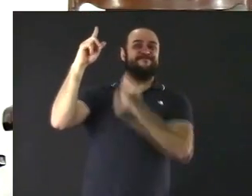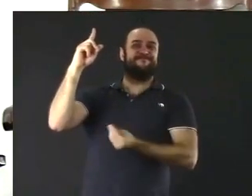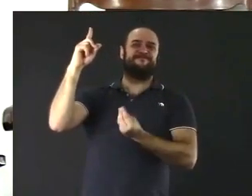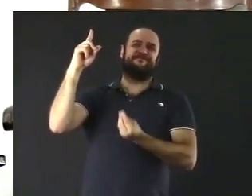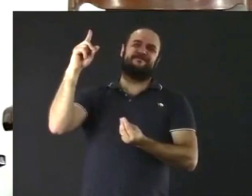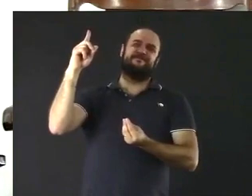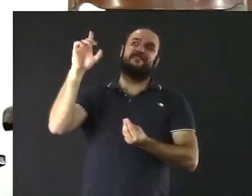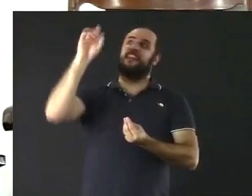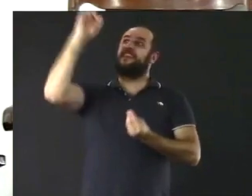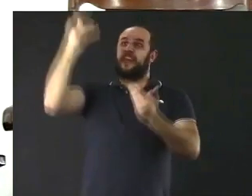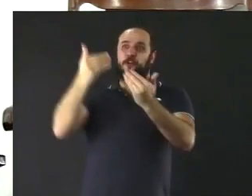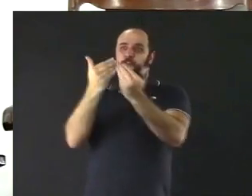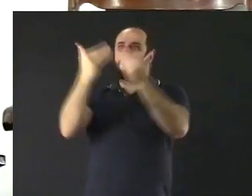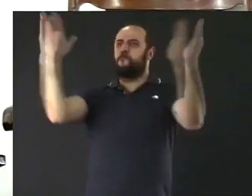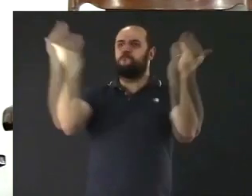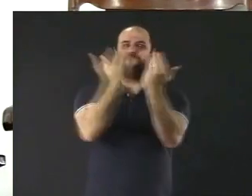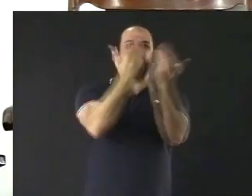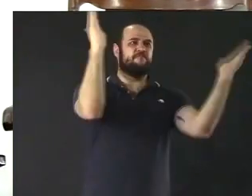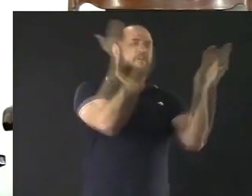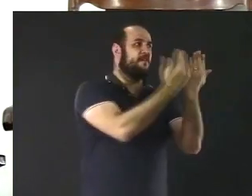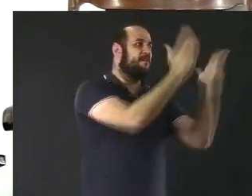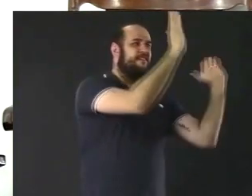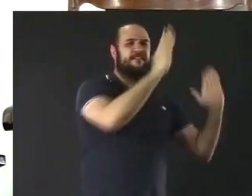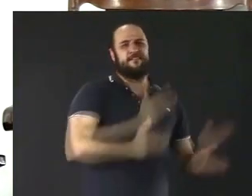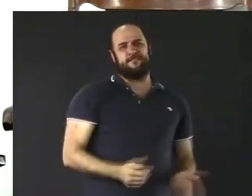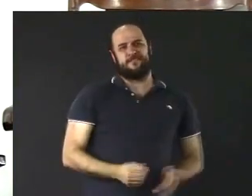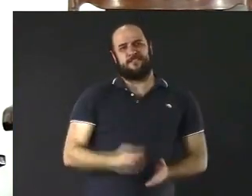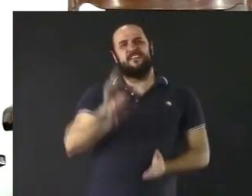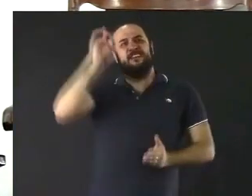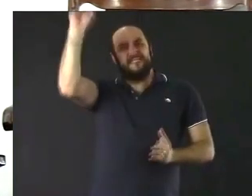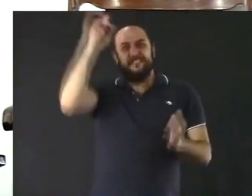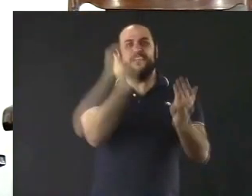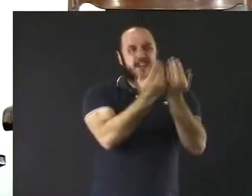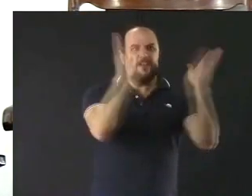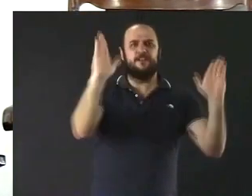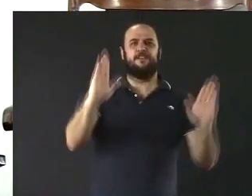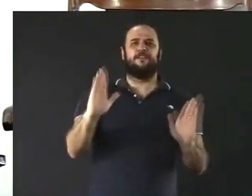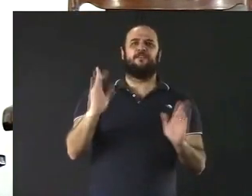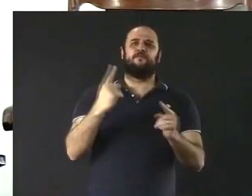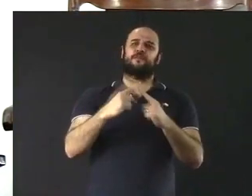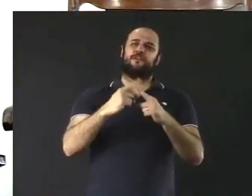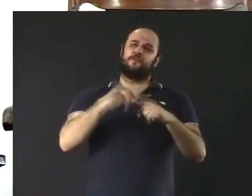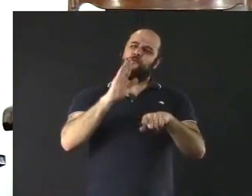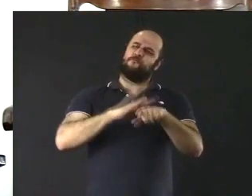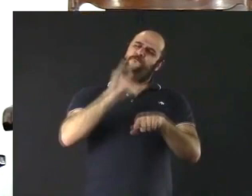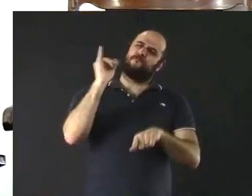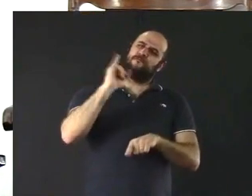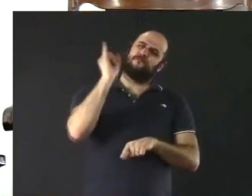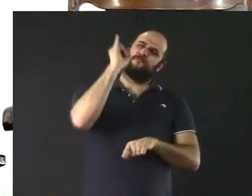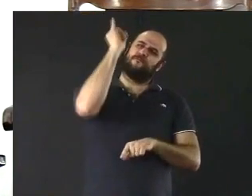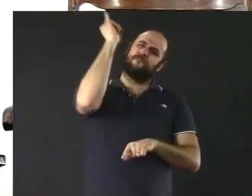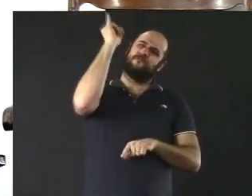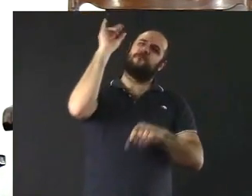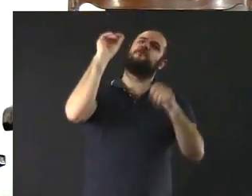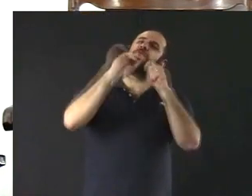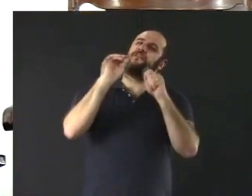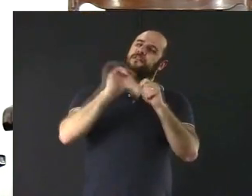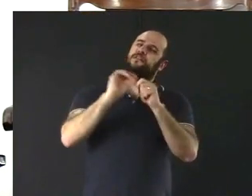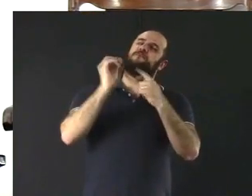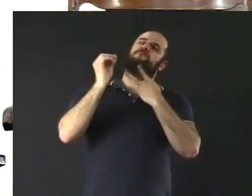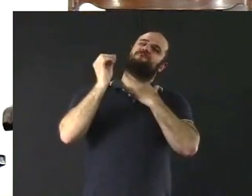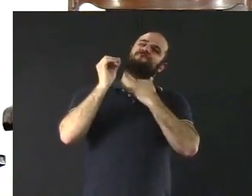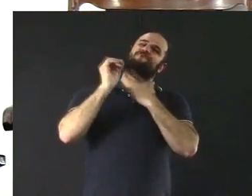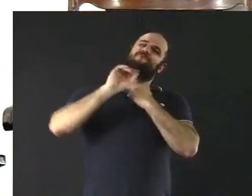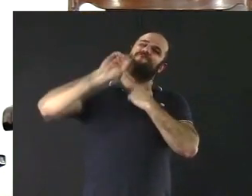assim como abriu para você. Deus vai abrir portas, porque a prioridade é estar fazendo a vontade de